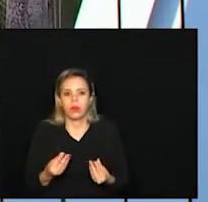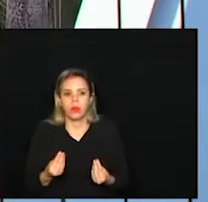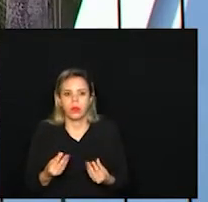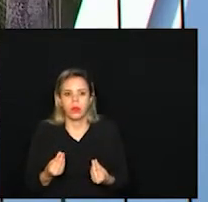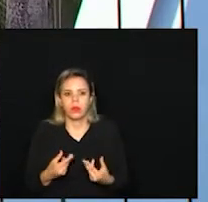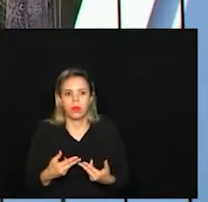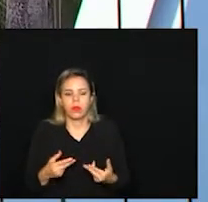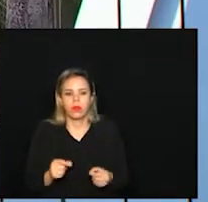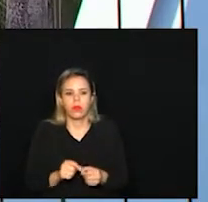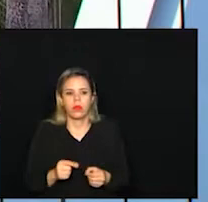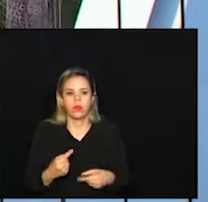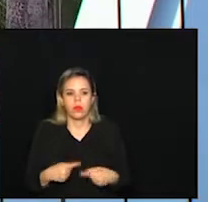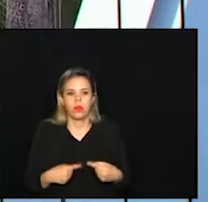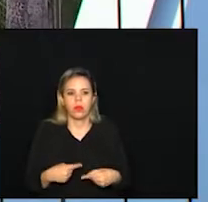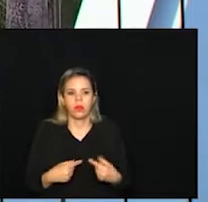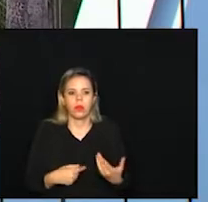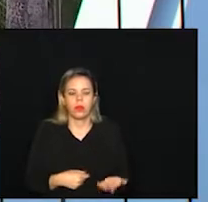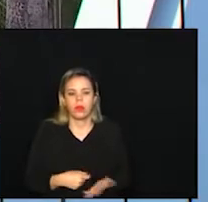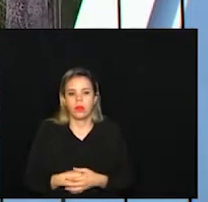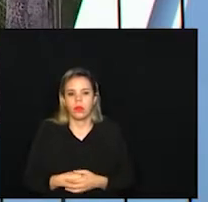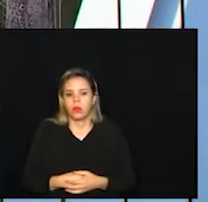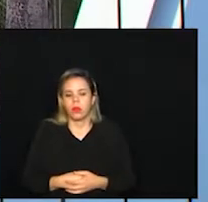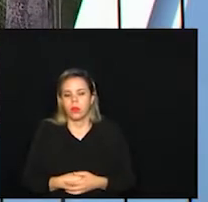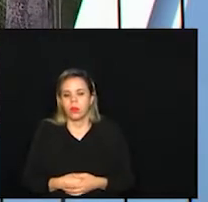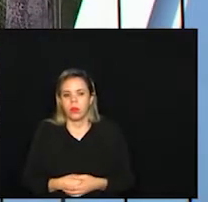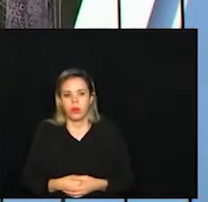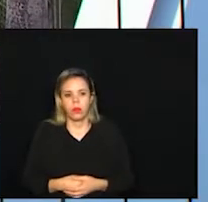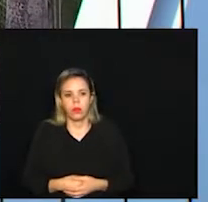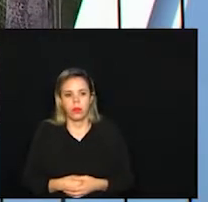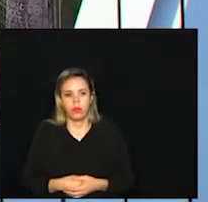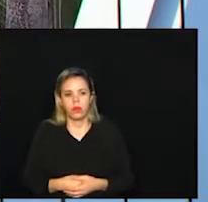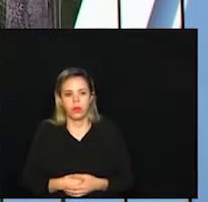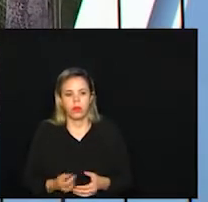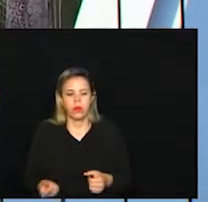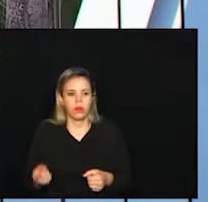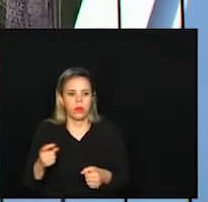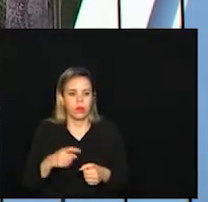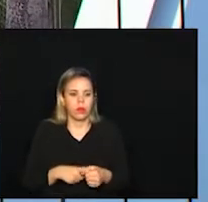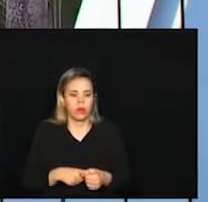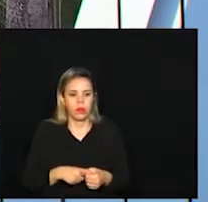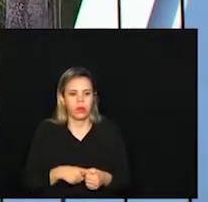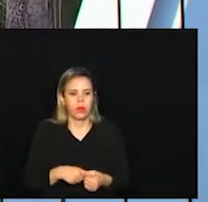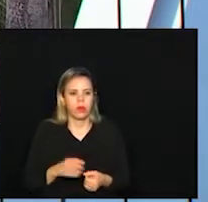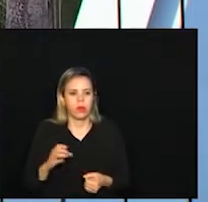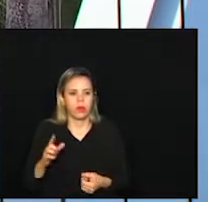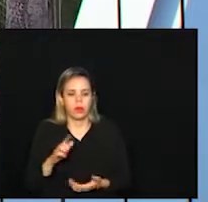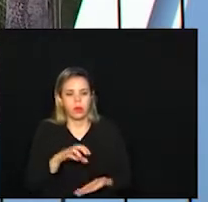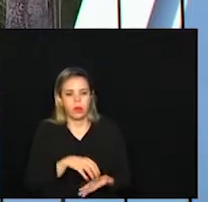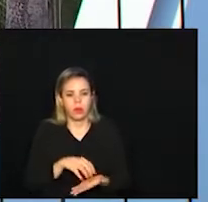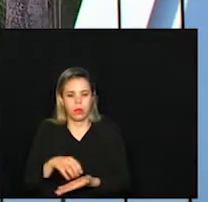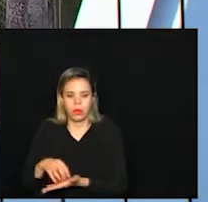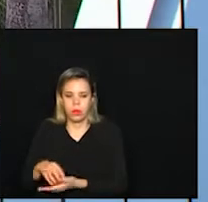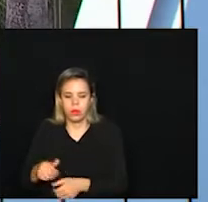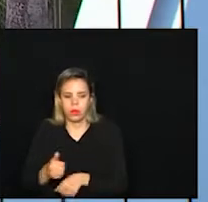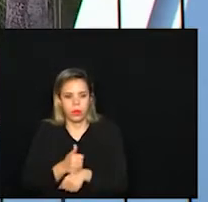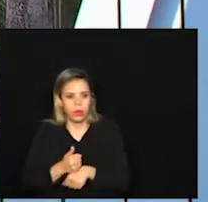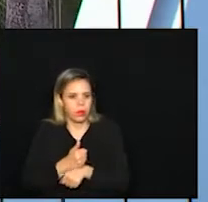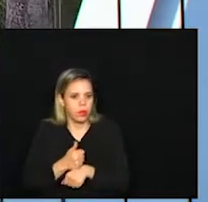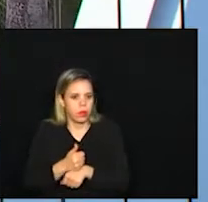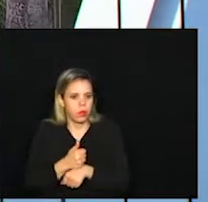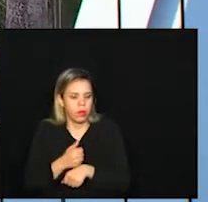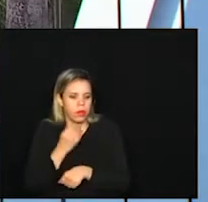daquilo que foi discutido lá na voltado ao distrito tanto pelos especialistas